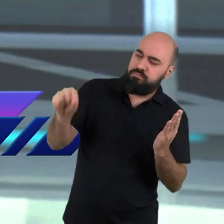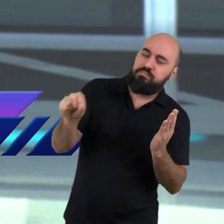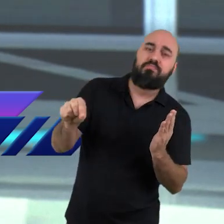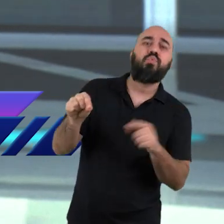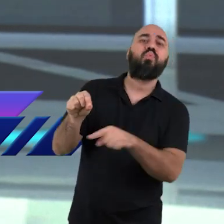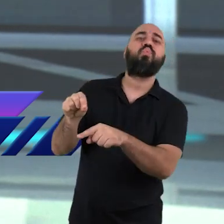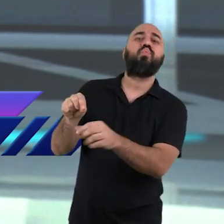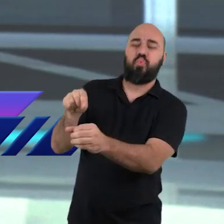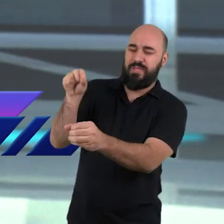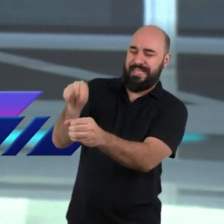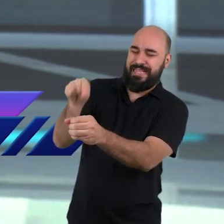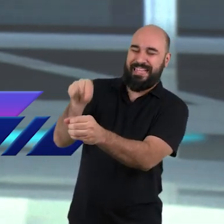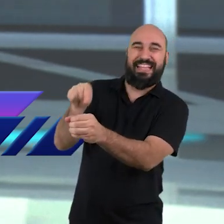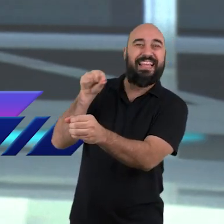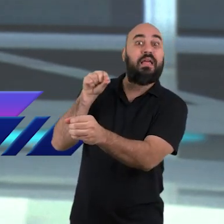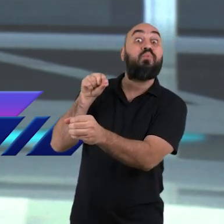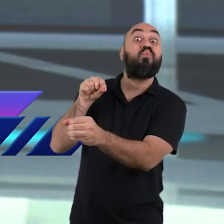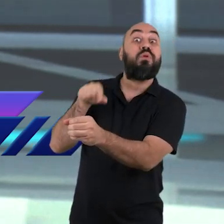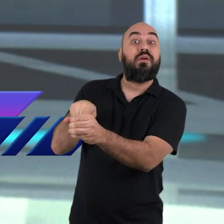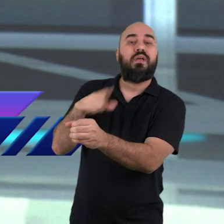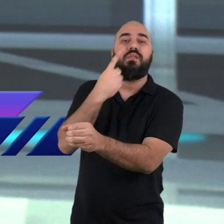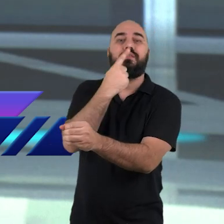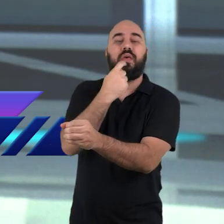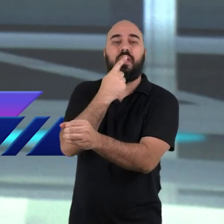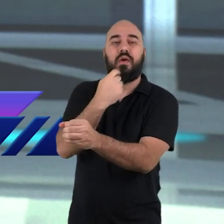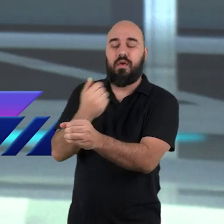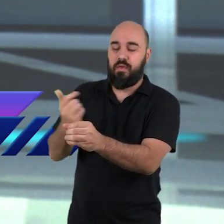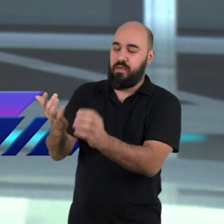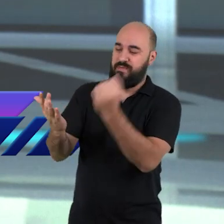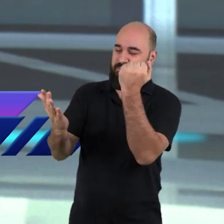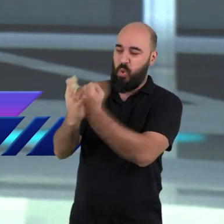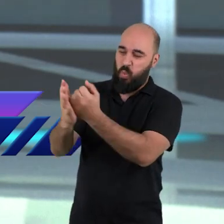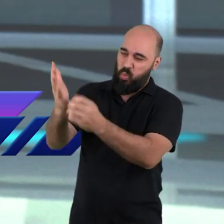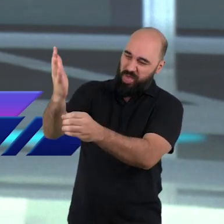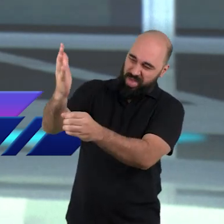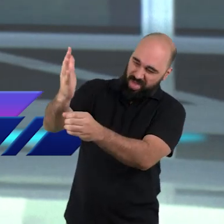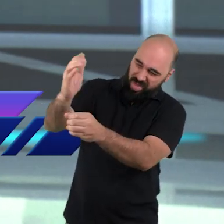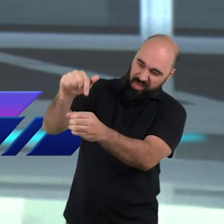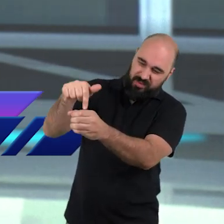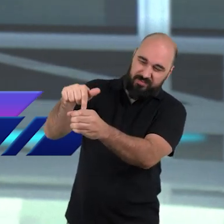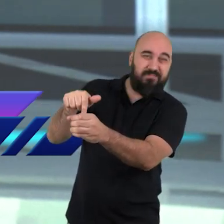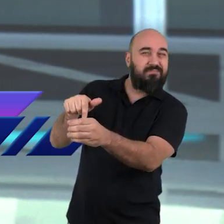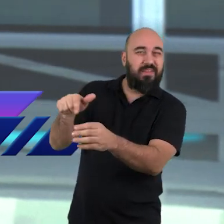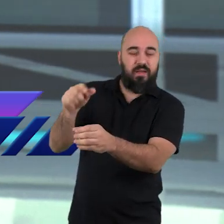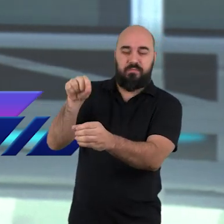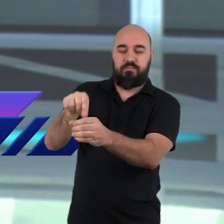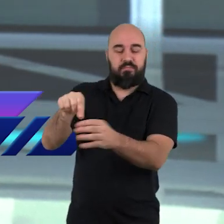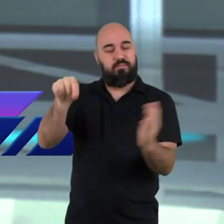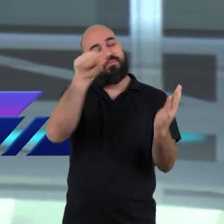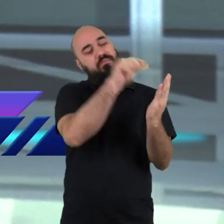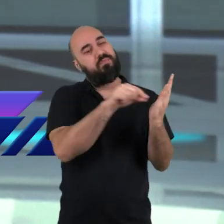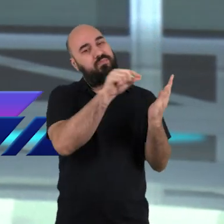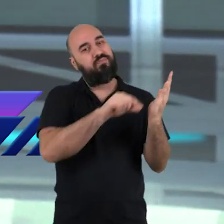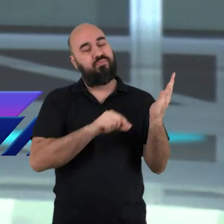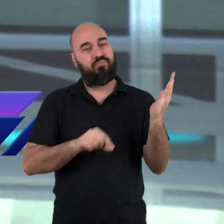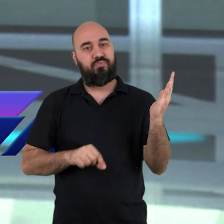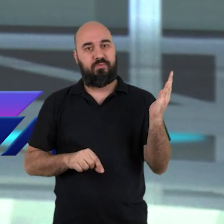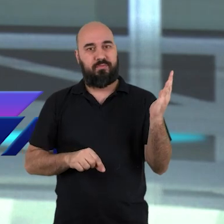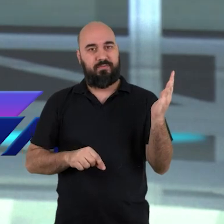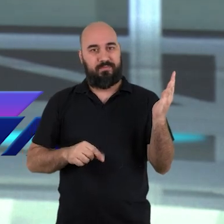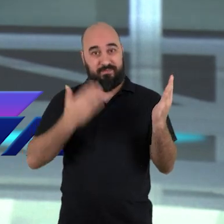assumiu uma culpa que não era dele. Ele faz uma